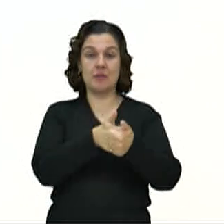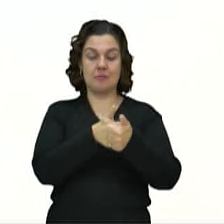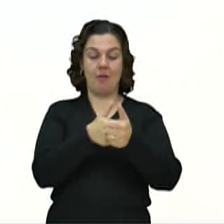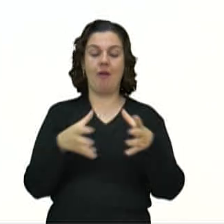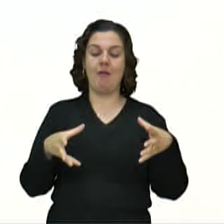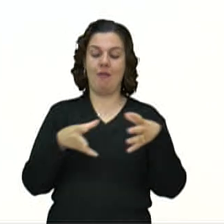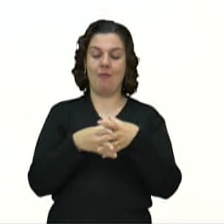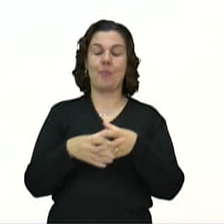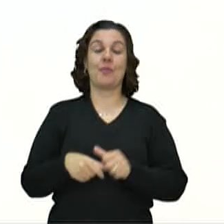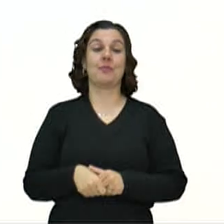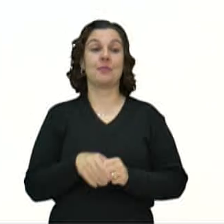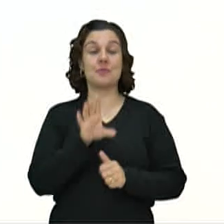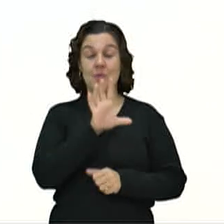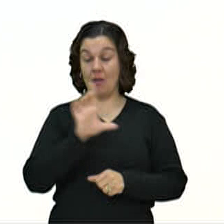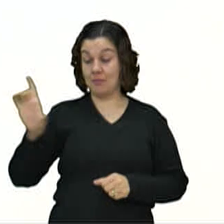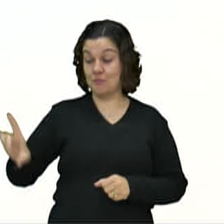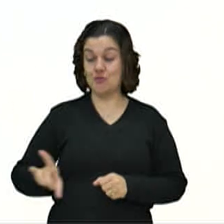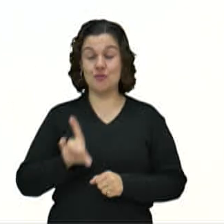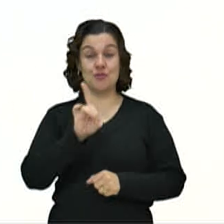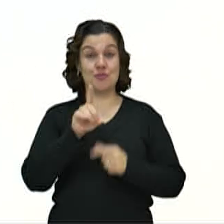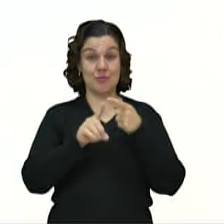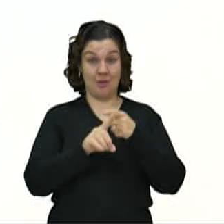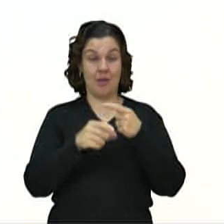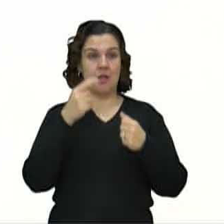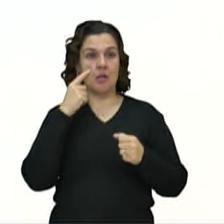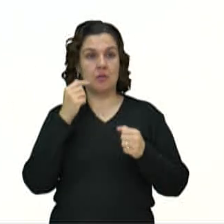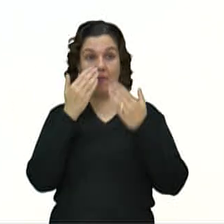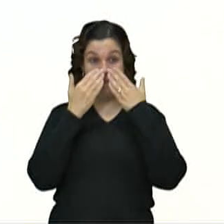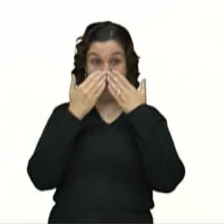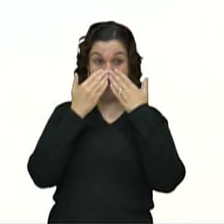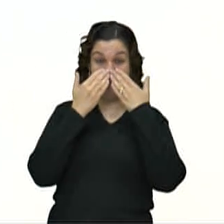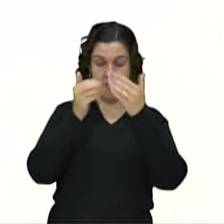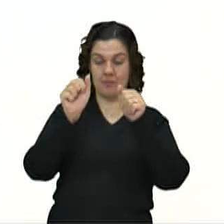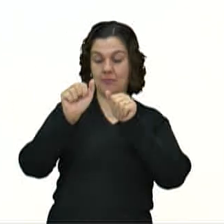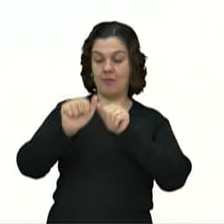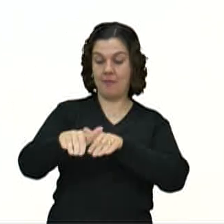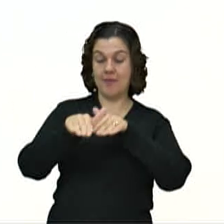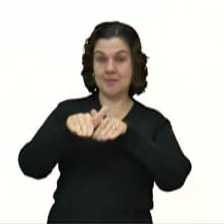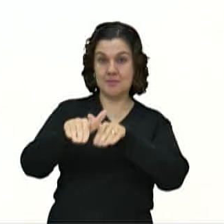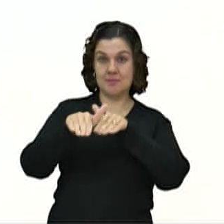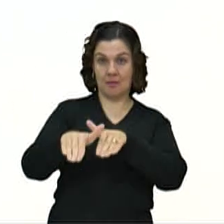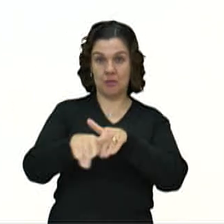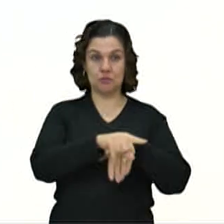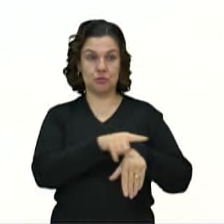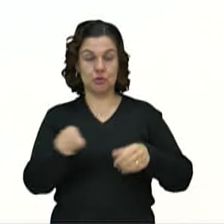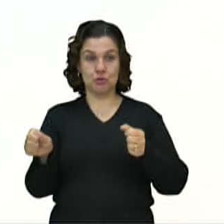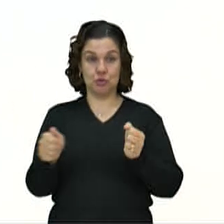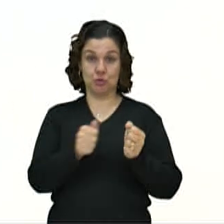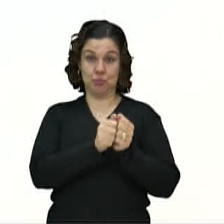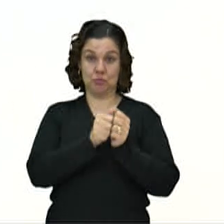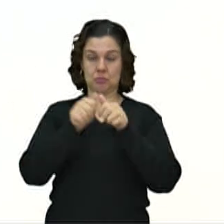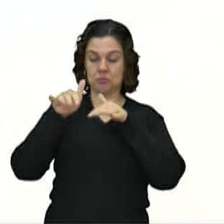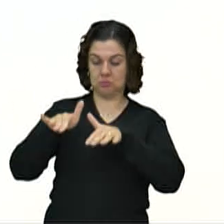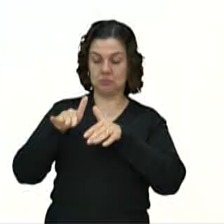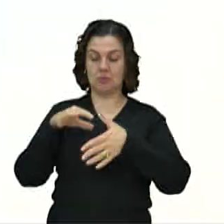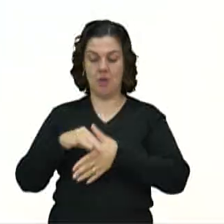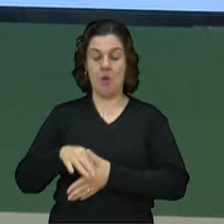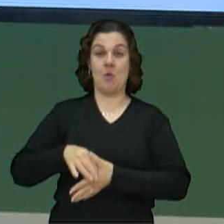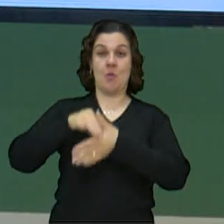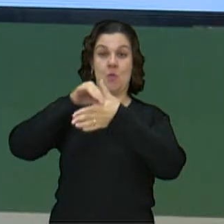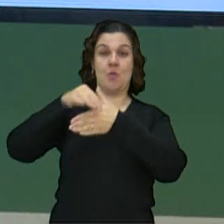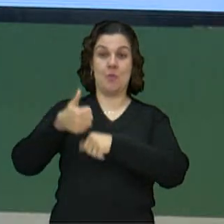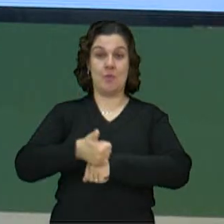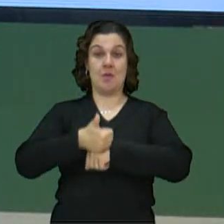lado direito, uma imagem do Mussolini frente a alguns oficiais do exército, então, ali junto, numa posição de